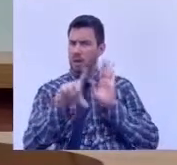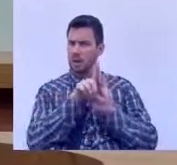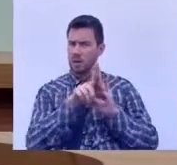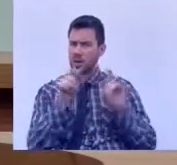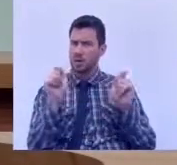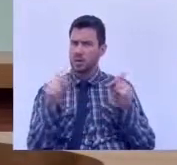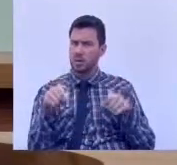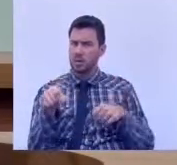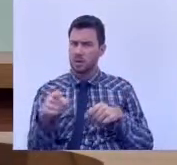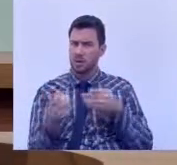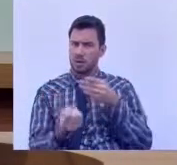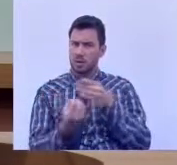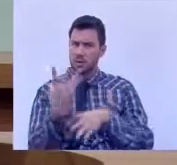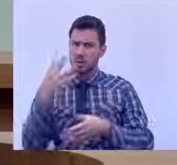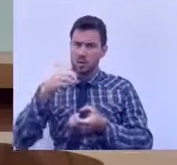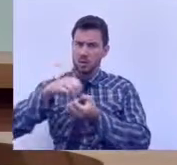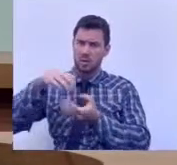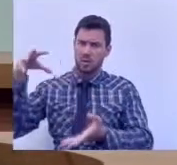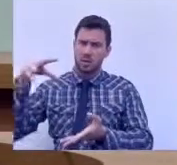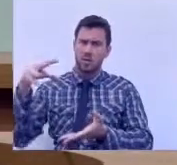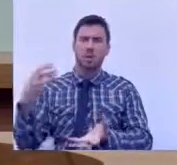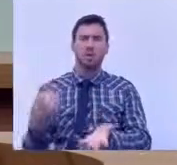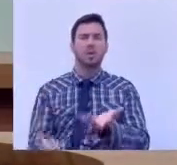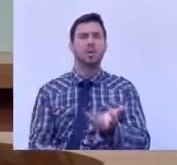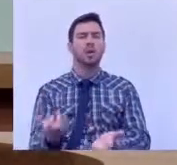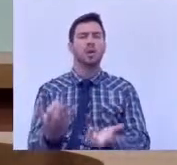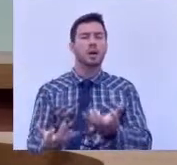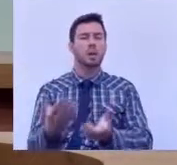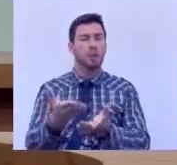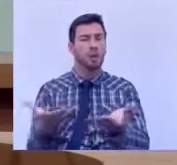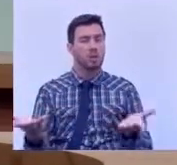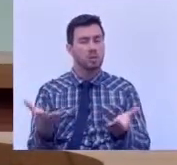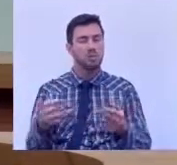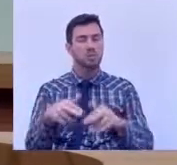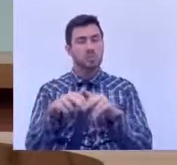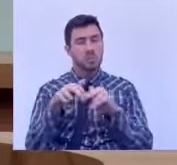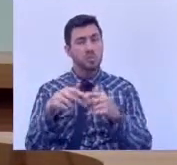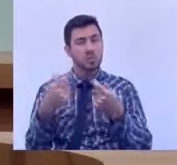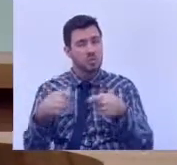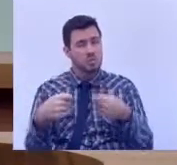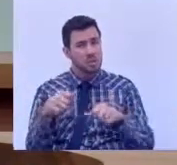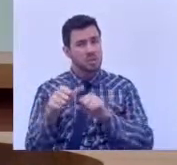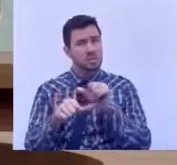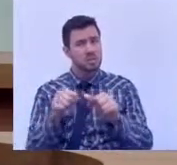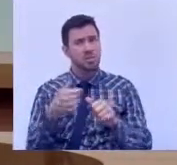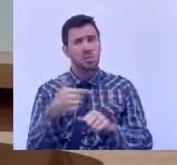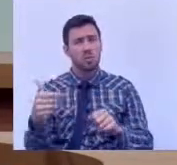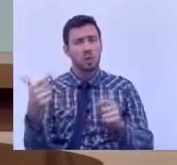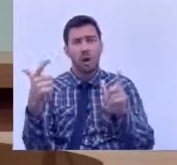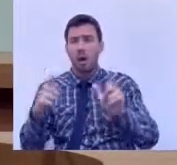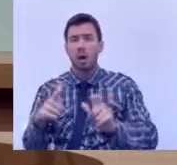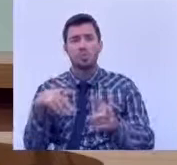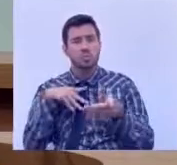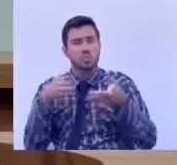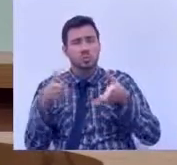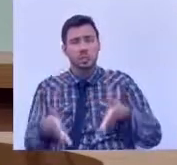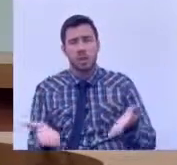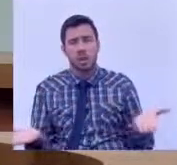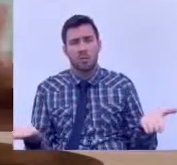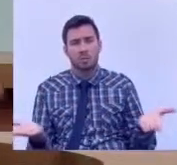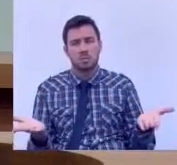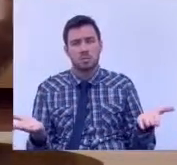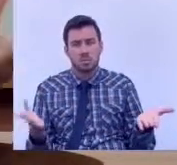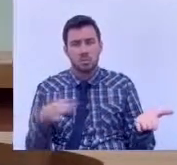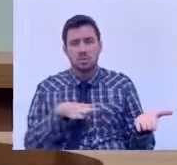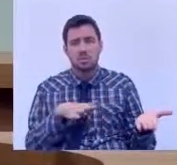determina a criação de crematório municipal. Tem que ser criado por questões de que não tem outra saída, entendeu? A